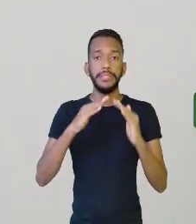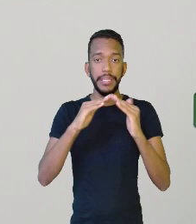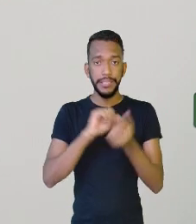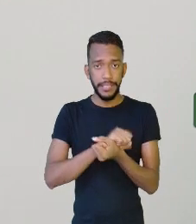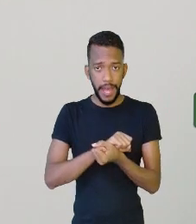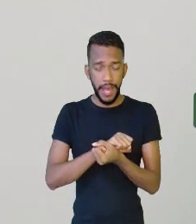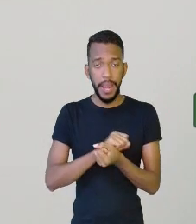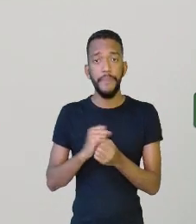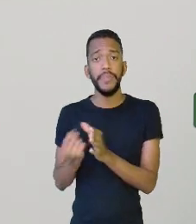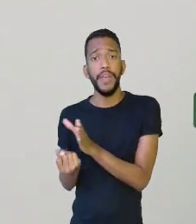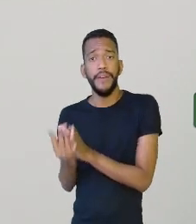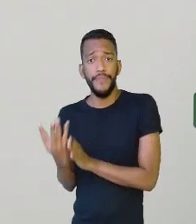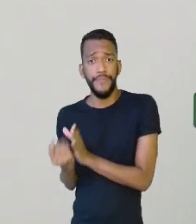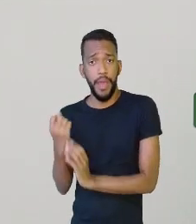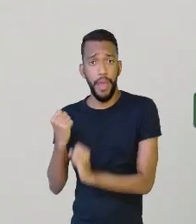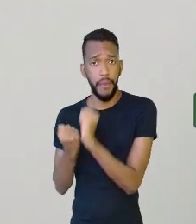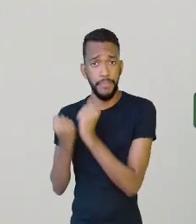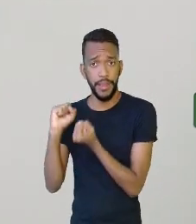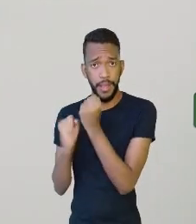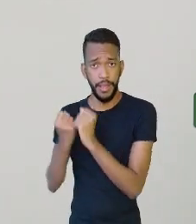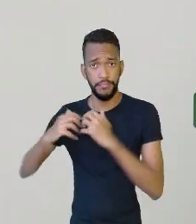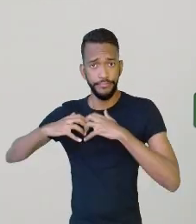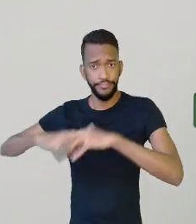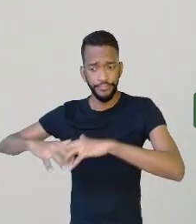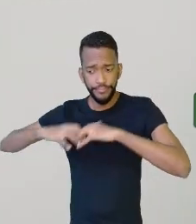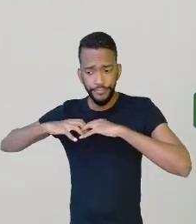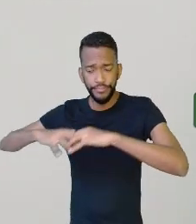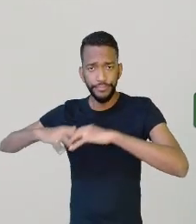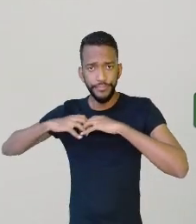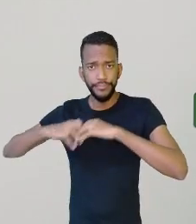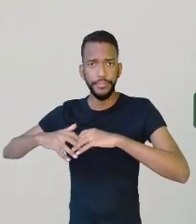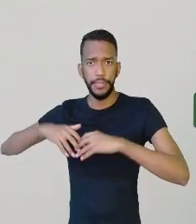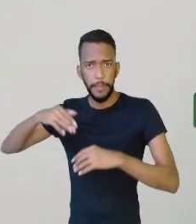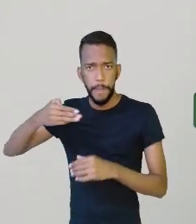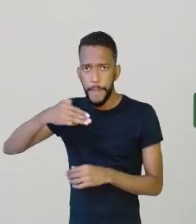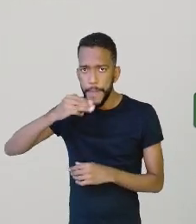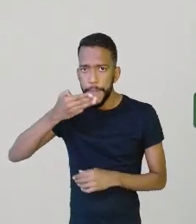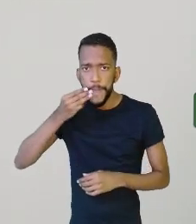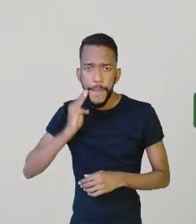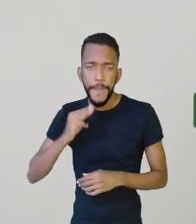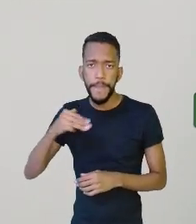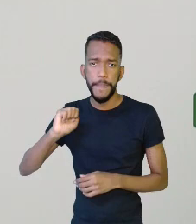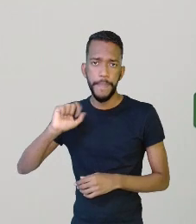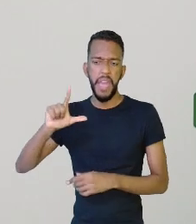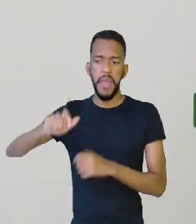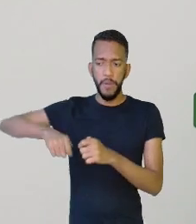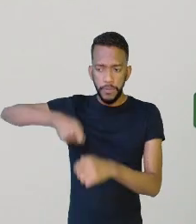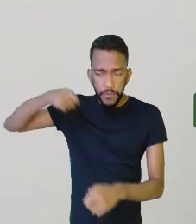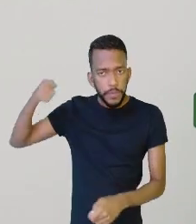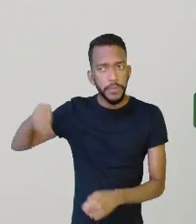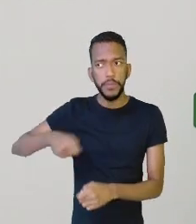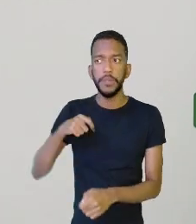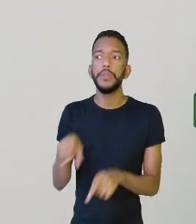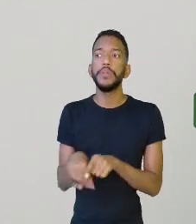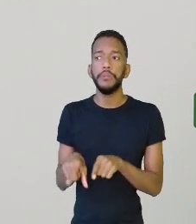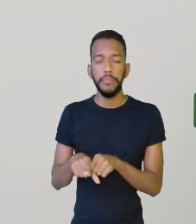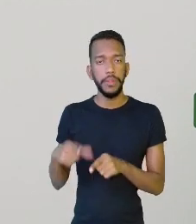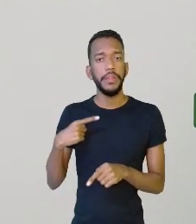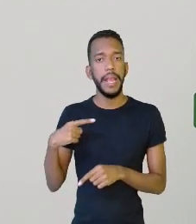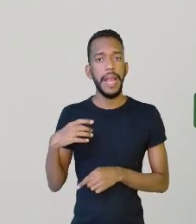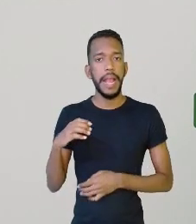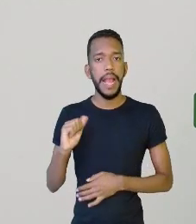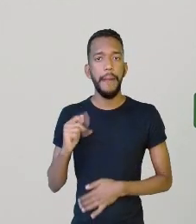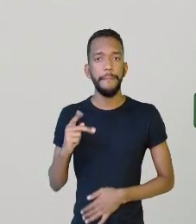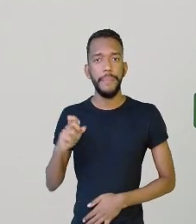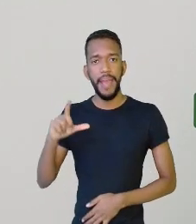fábrica onde era produzido esse açúcar, né? O melaço, o açúcar era produzido ali, e nós tínhamos a capela,